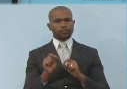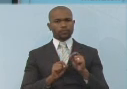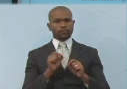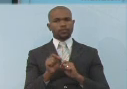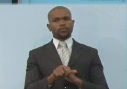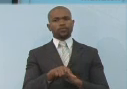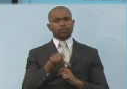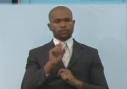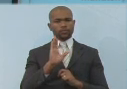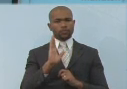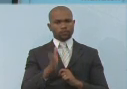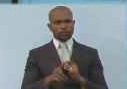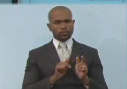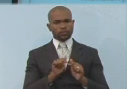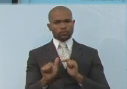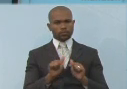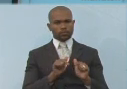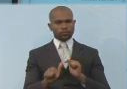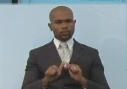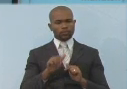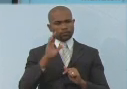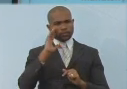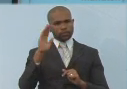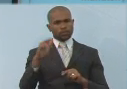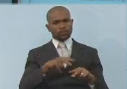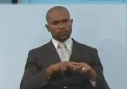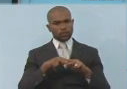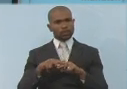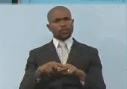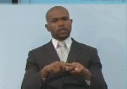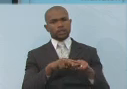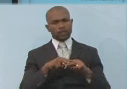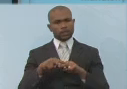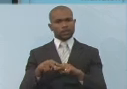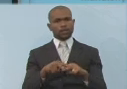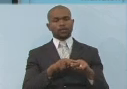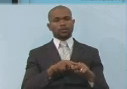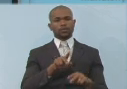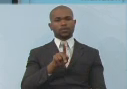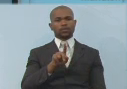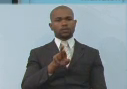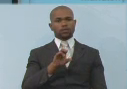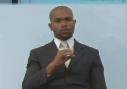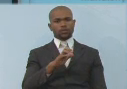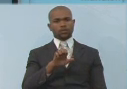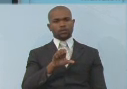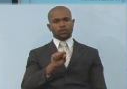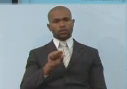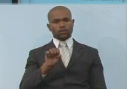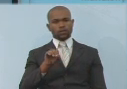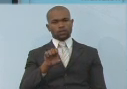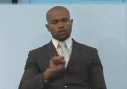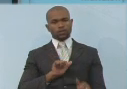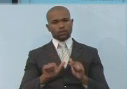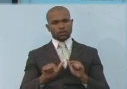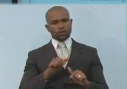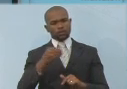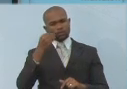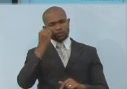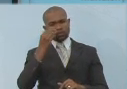definimos como uma das ações prioritárias a revisão contínua dos processos de trabalho, buscando melhoria e maior